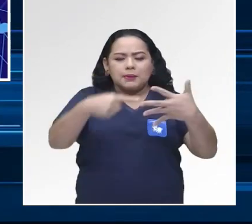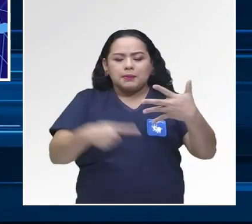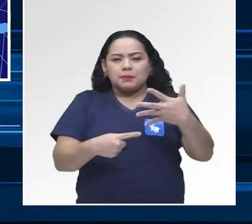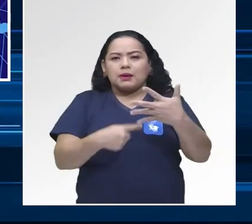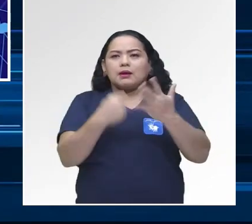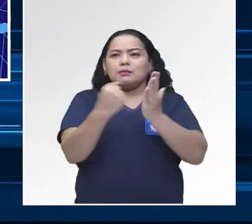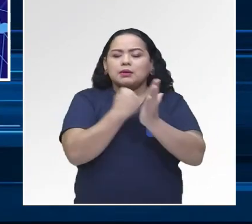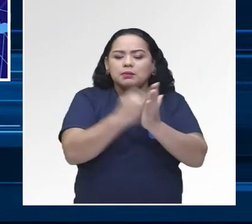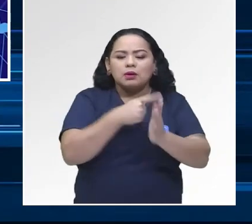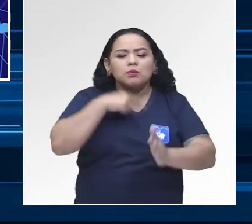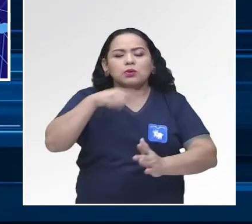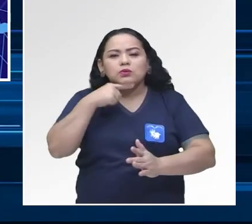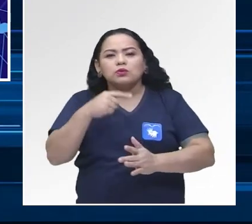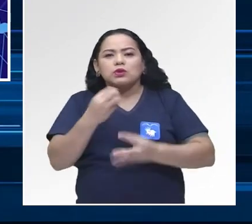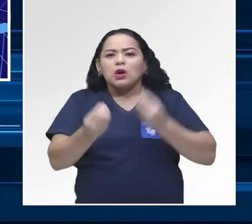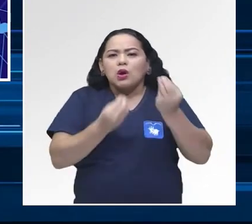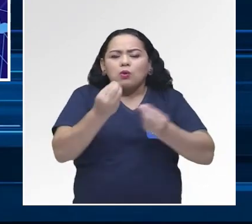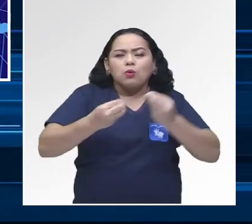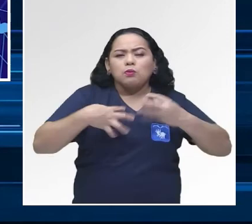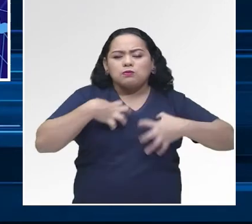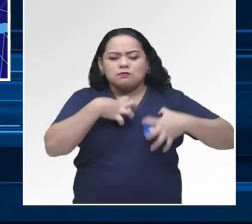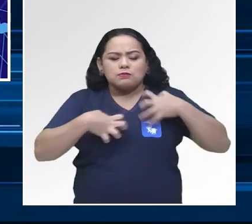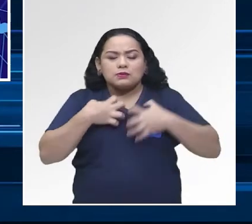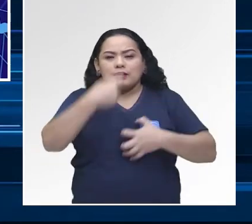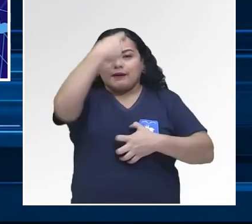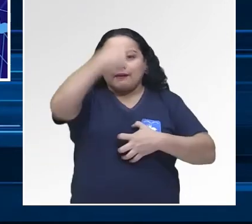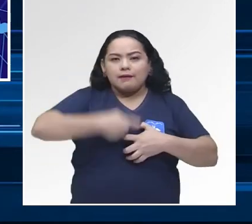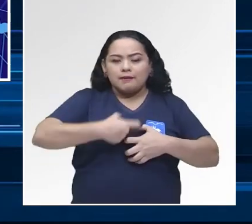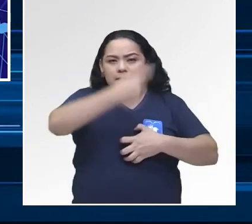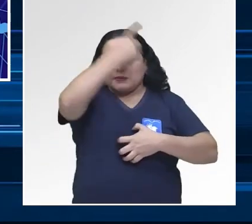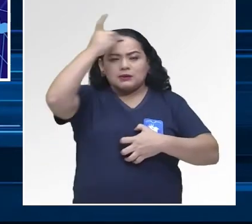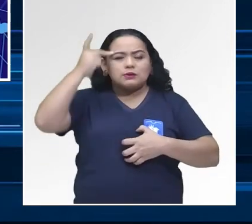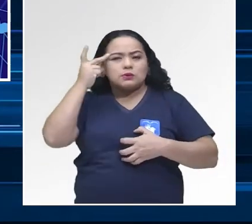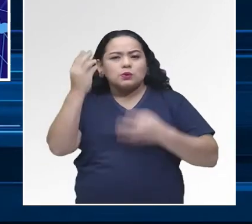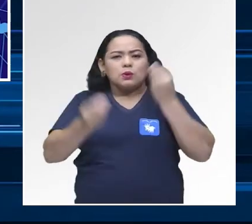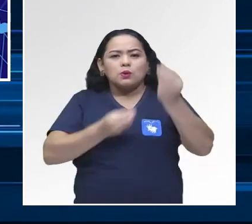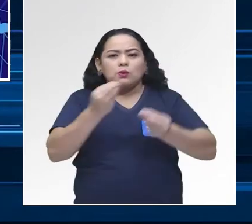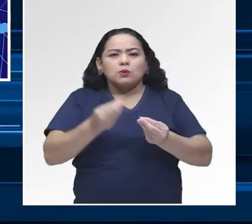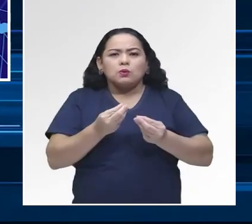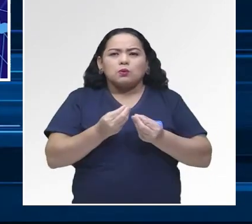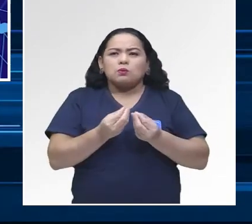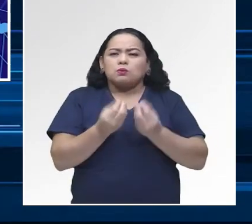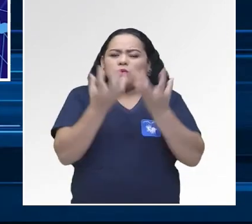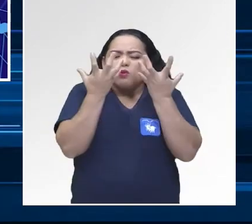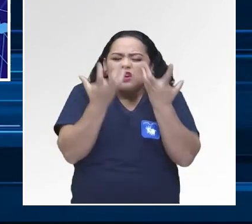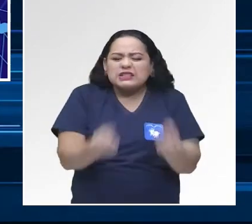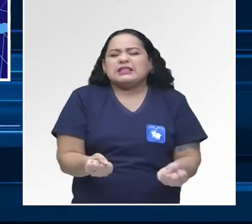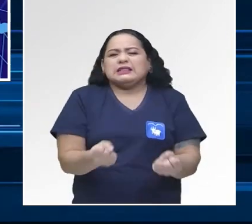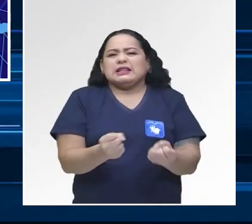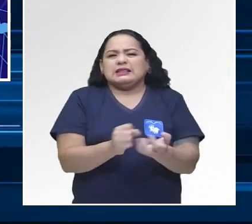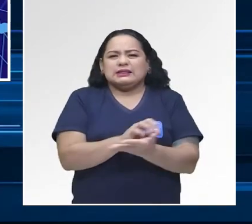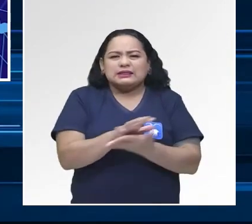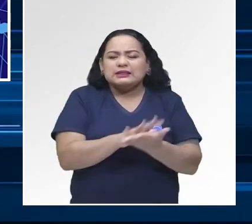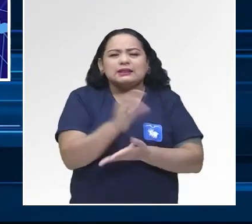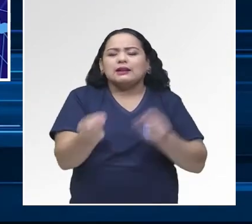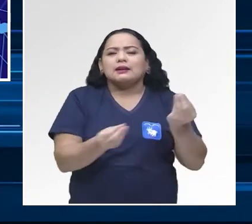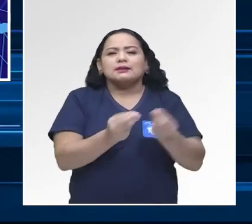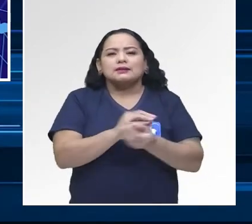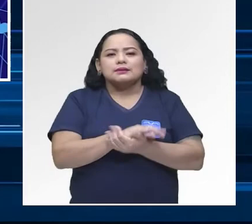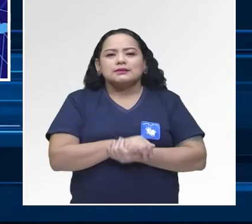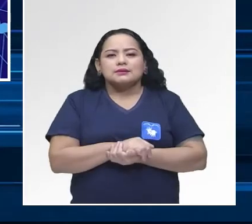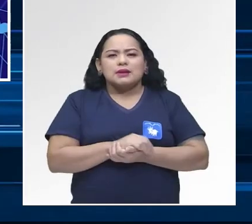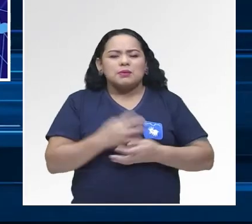inquietude. É algo que me torna uma pessoa insatisfeita. né,